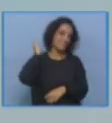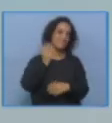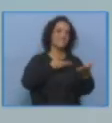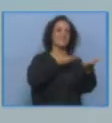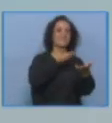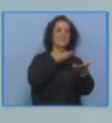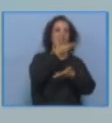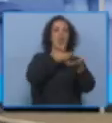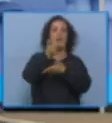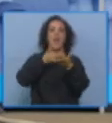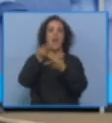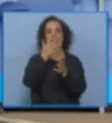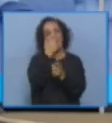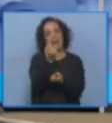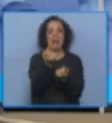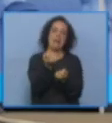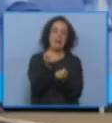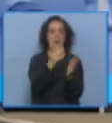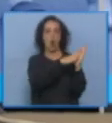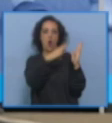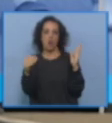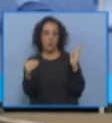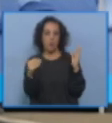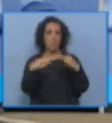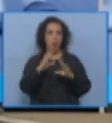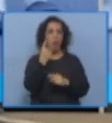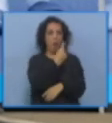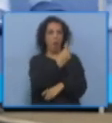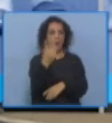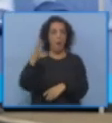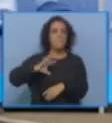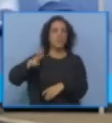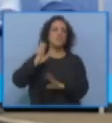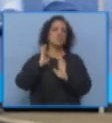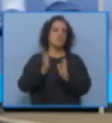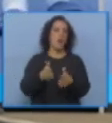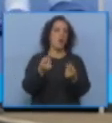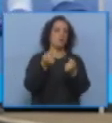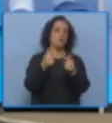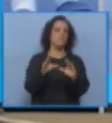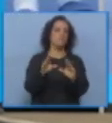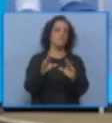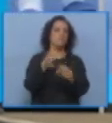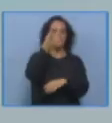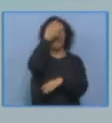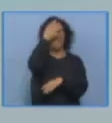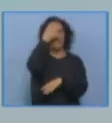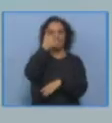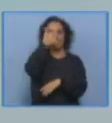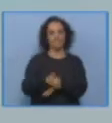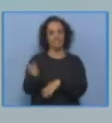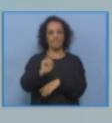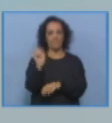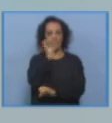acordos semelhantes, e nós temos muitos países que já são eurocéticos dentro da União Europeia. A questão é que